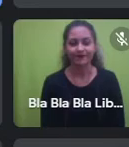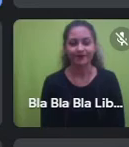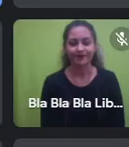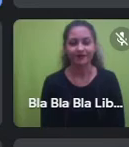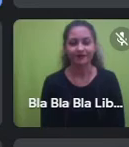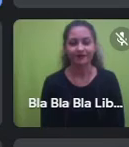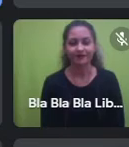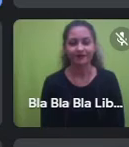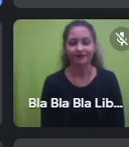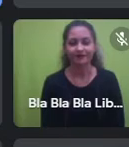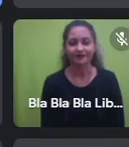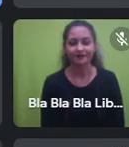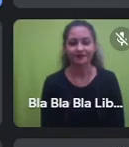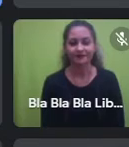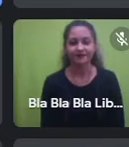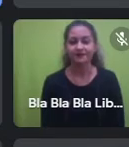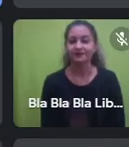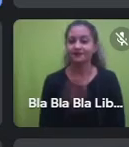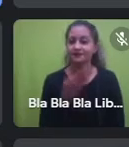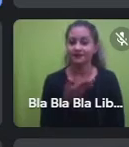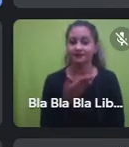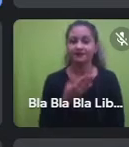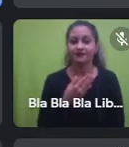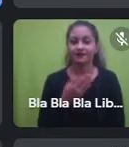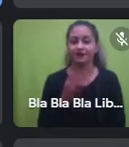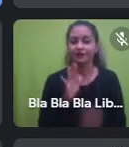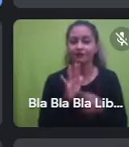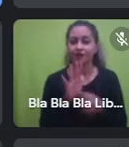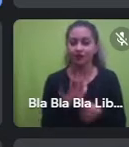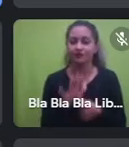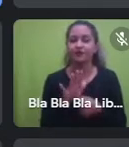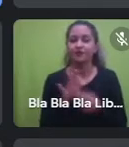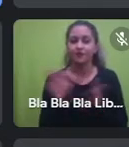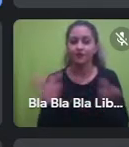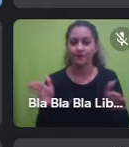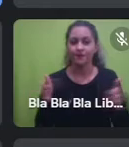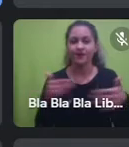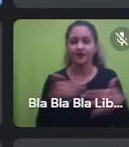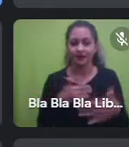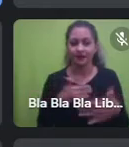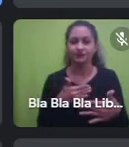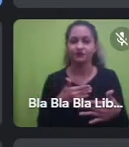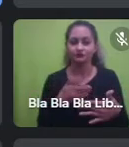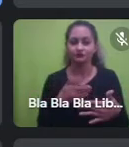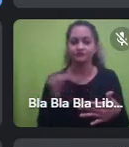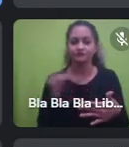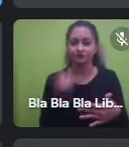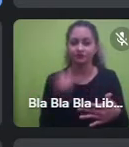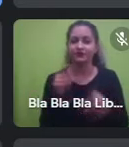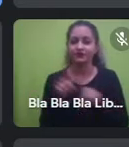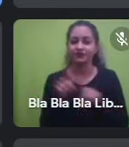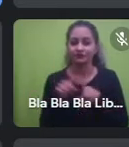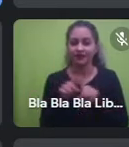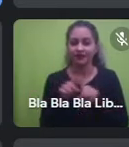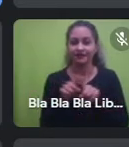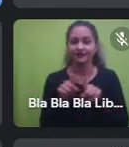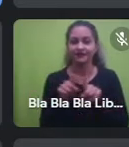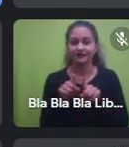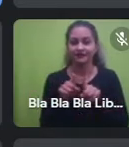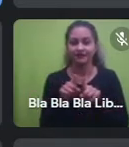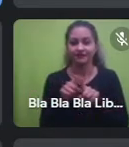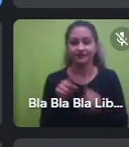Bom, aqui a gente mostra para vocês a caixa de manutenção com aeradores, né? Então é importante também ter os aeradores,